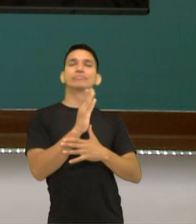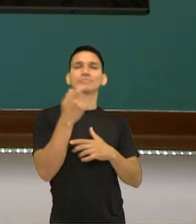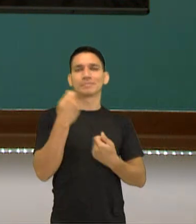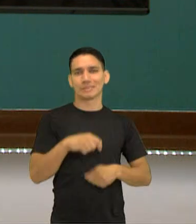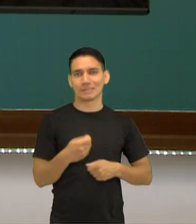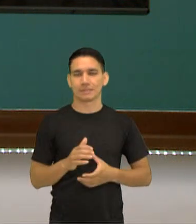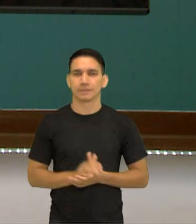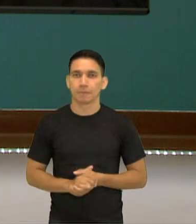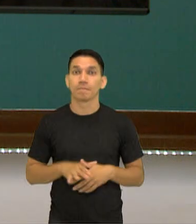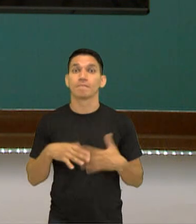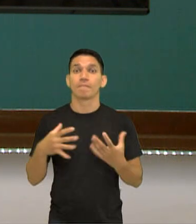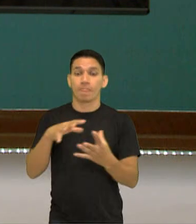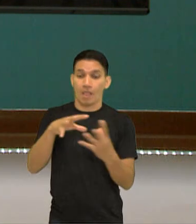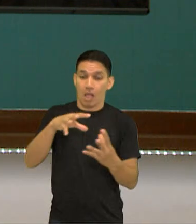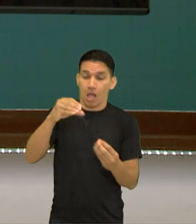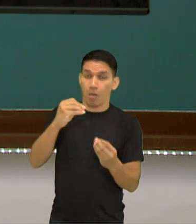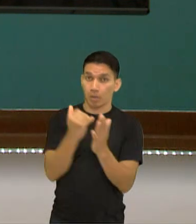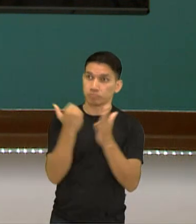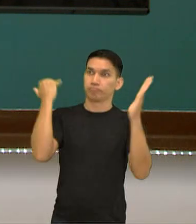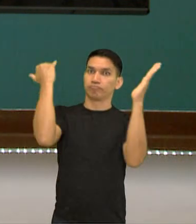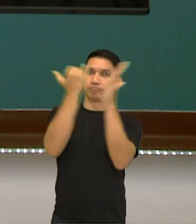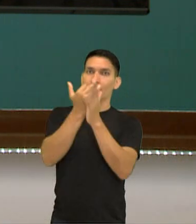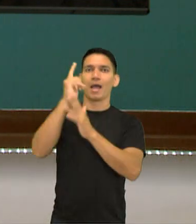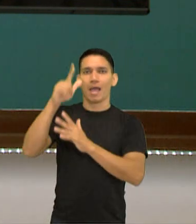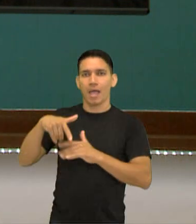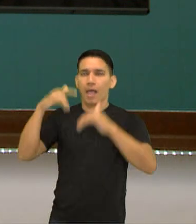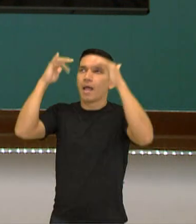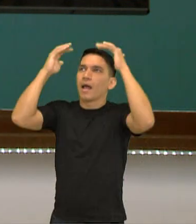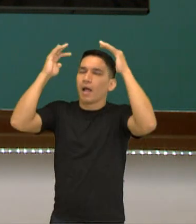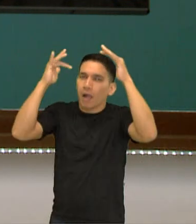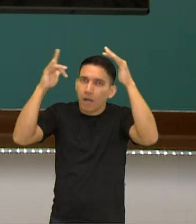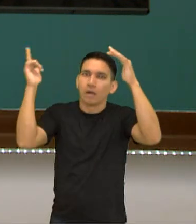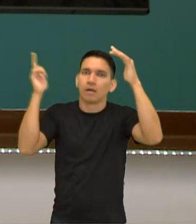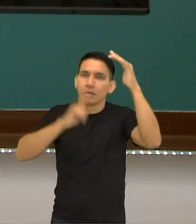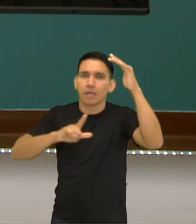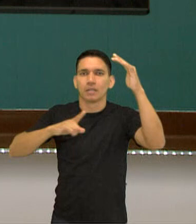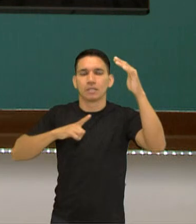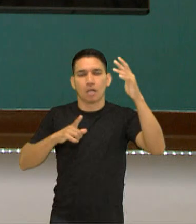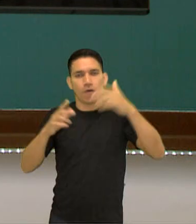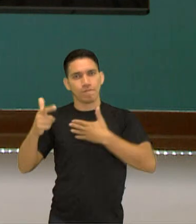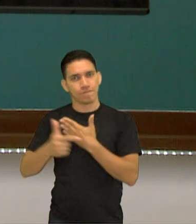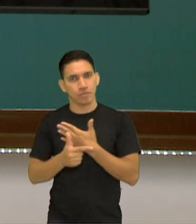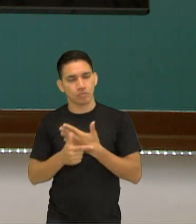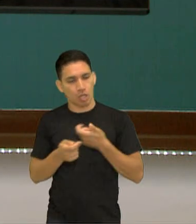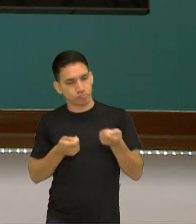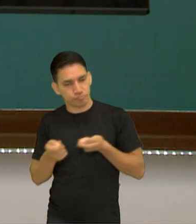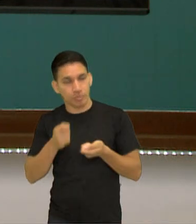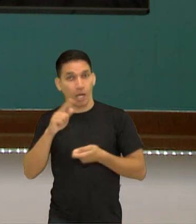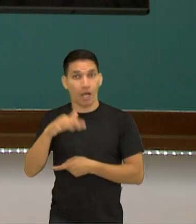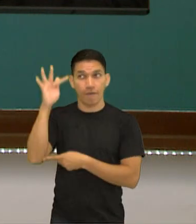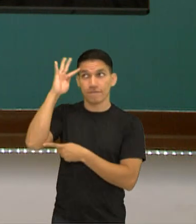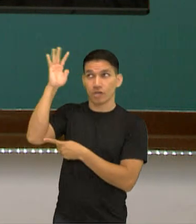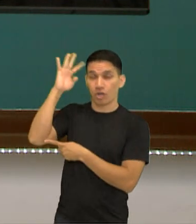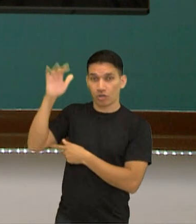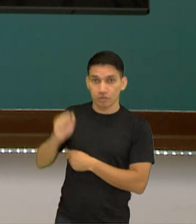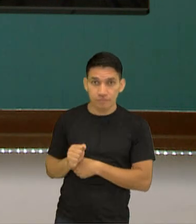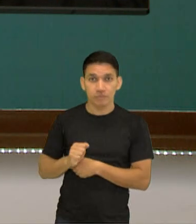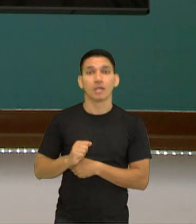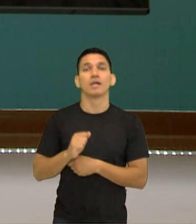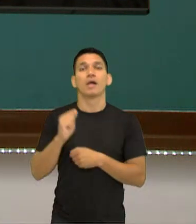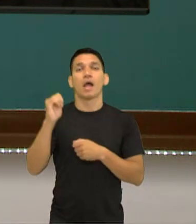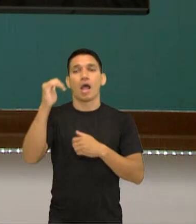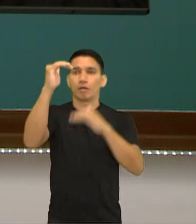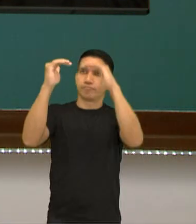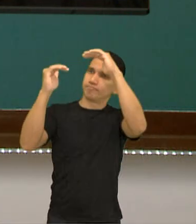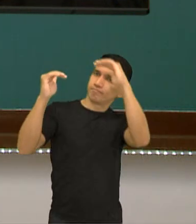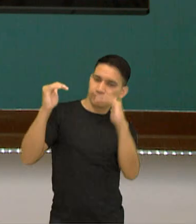alma superior é a alma racional, na cidade cumprem a função de governar, é o filósofo, né? A alma inferior, ou seja, a